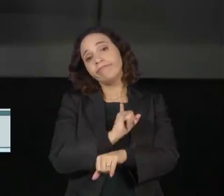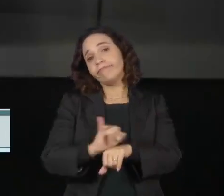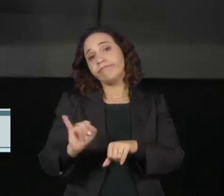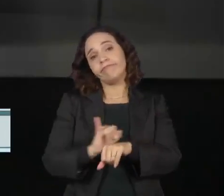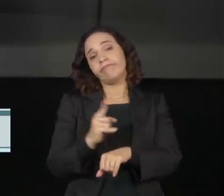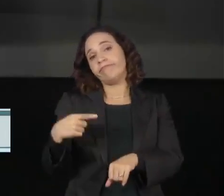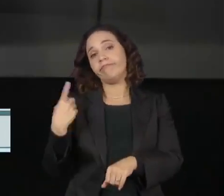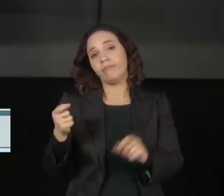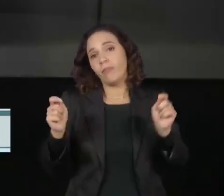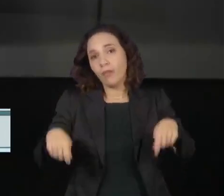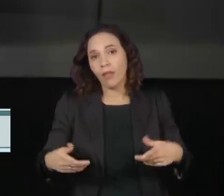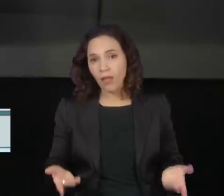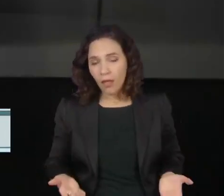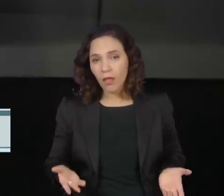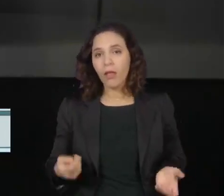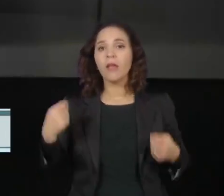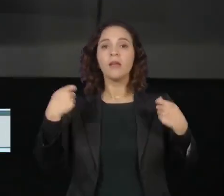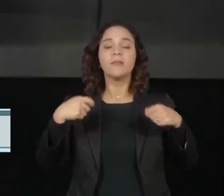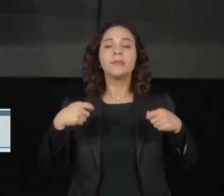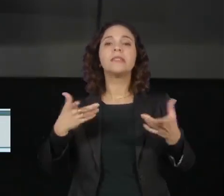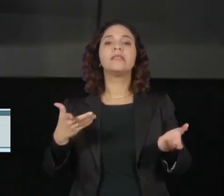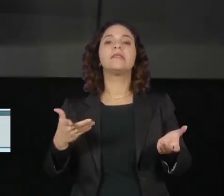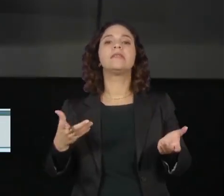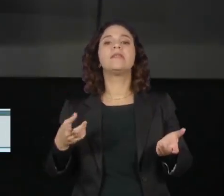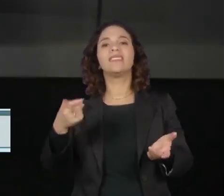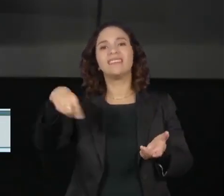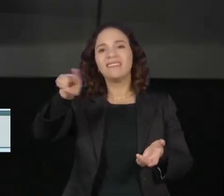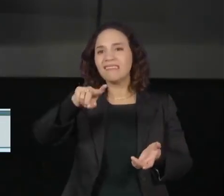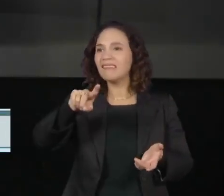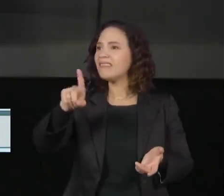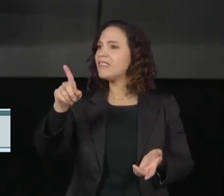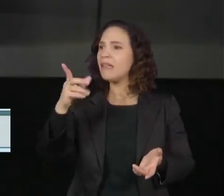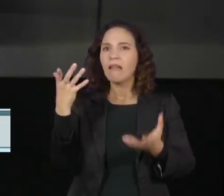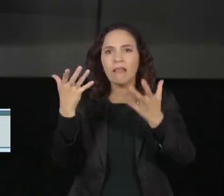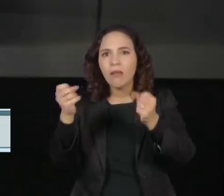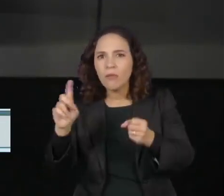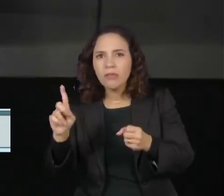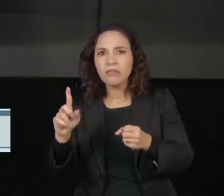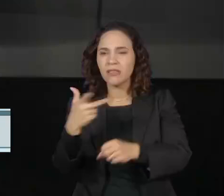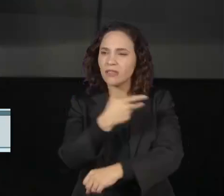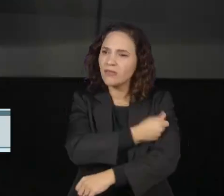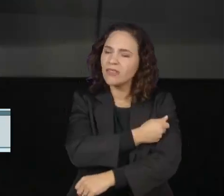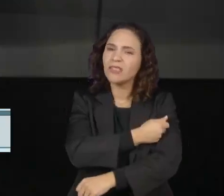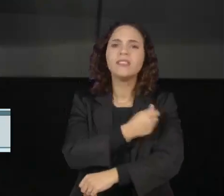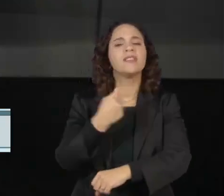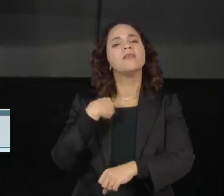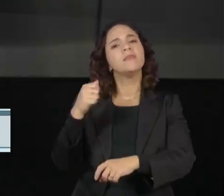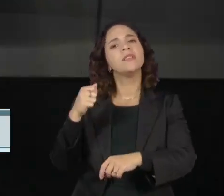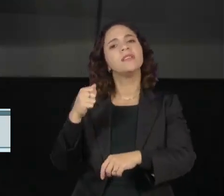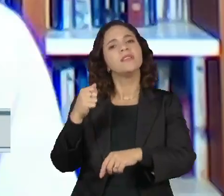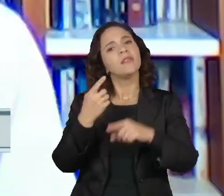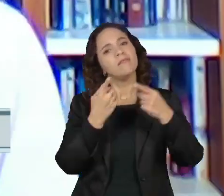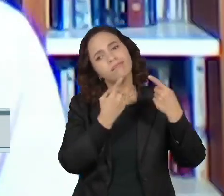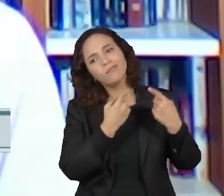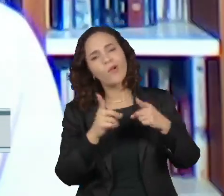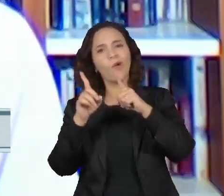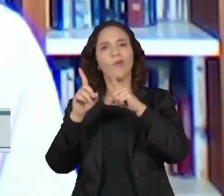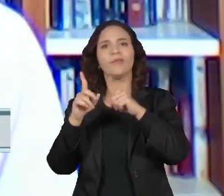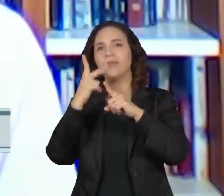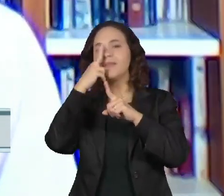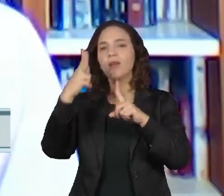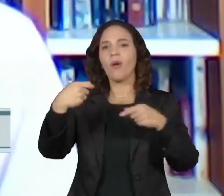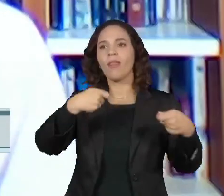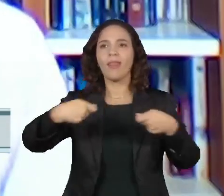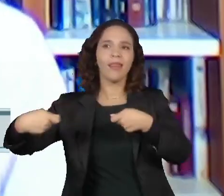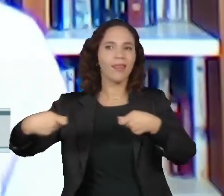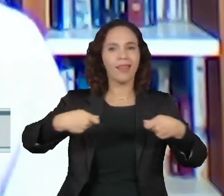tem que lutar contra essas campanhas anti-vacina com uma contra-propaganda, né? Parece uma guerra, né?